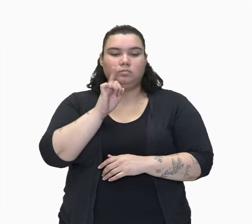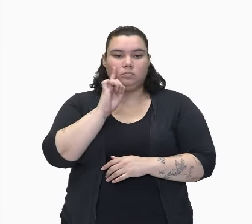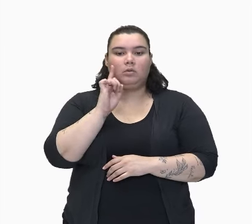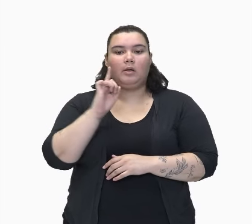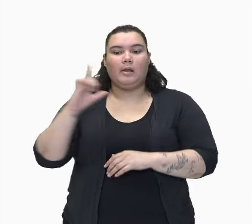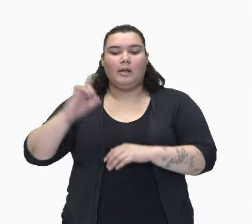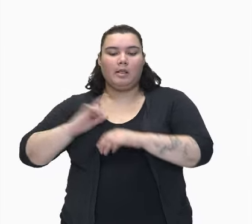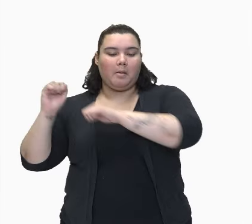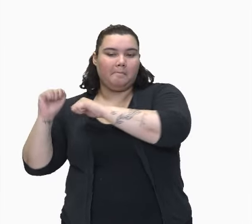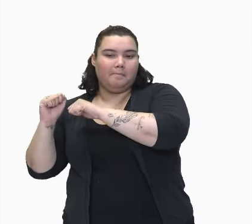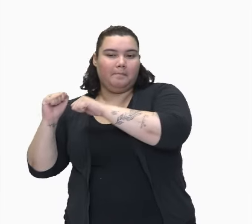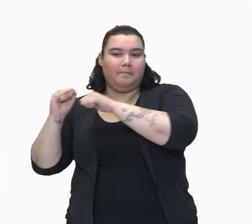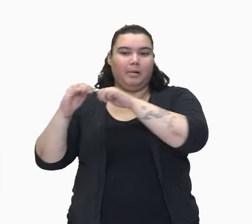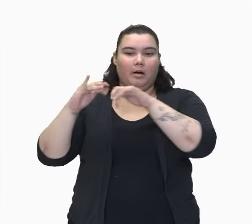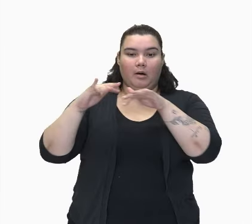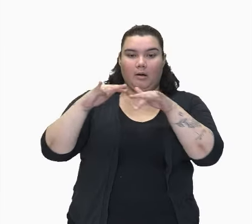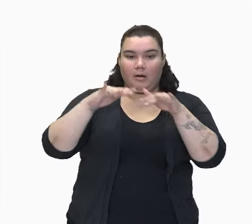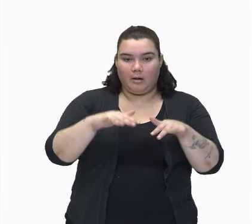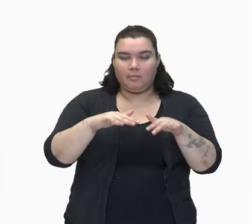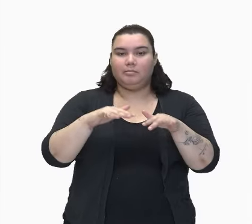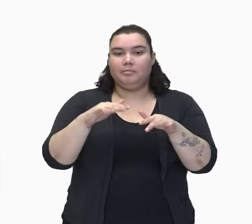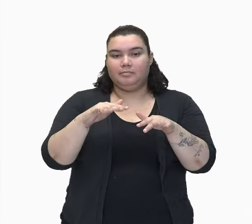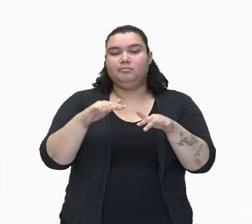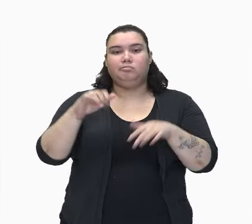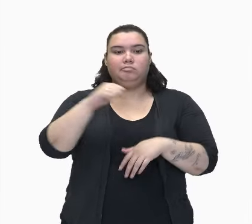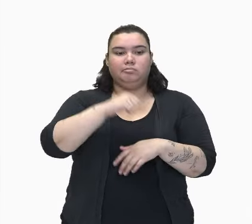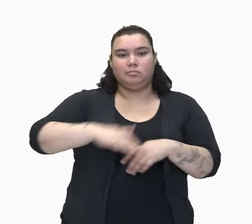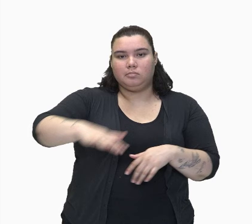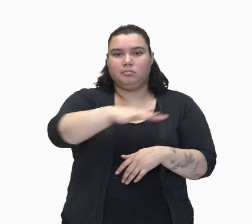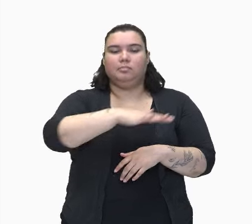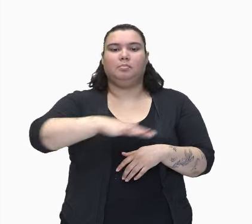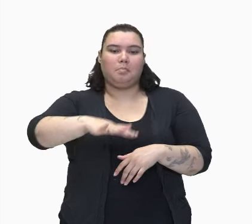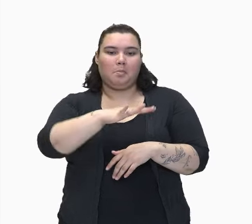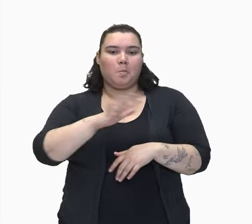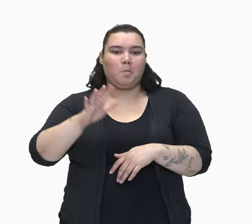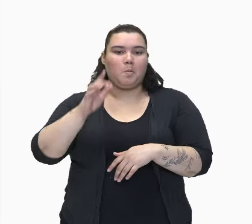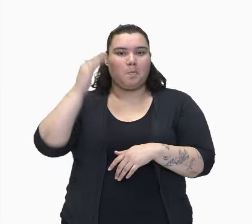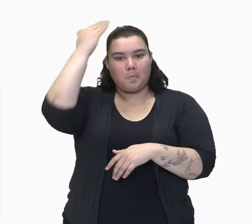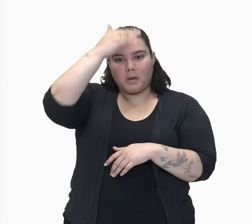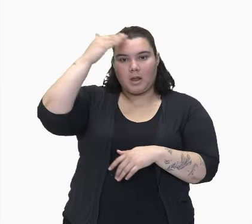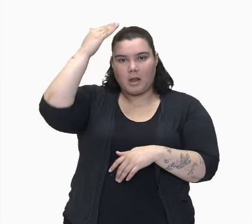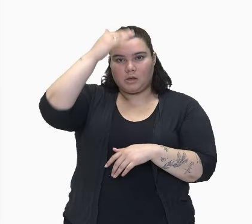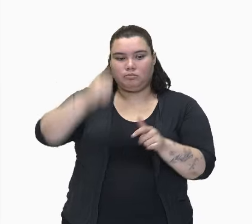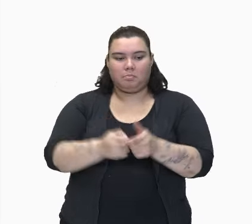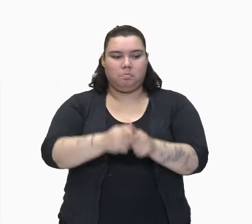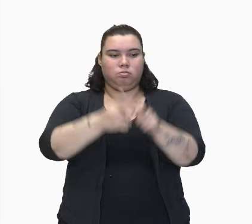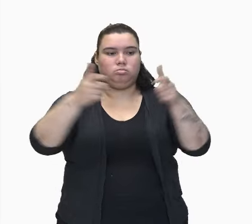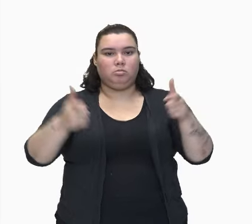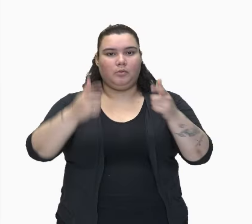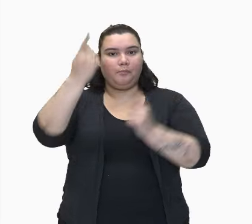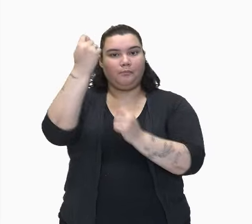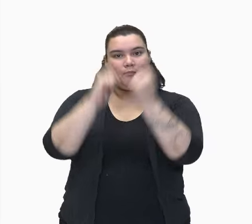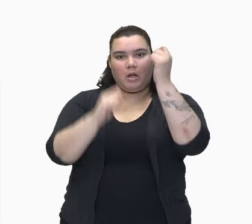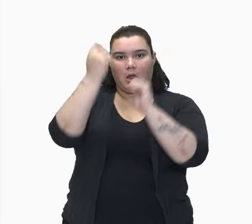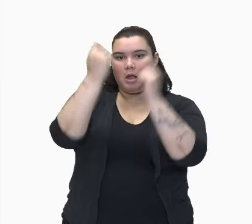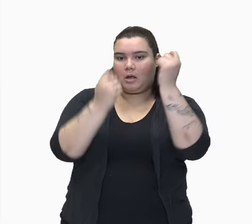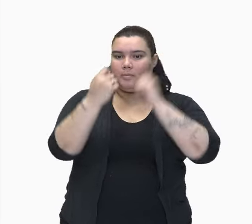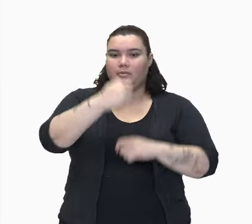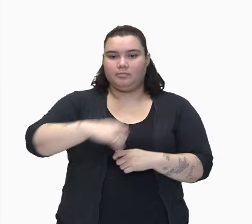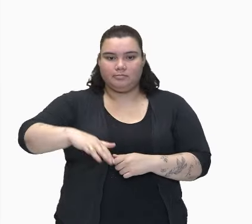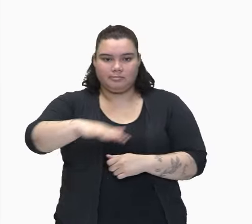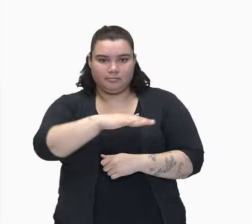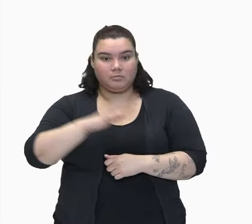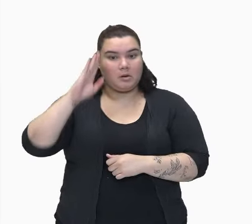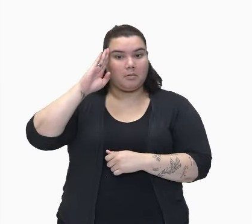que está realmente do lado, né, fronteira, passaram a dominar aí o parque industrial mexicano,